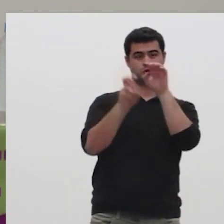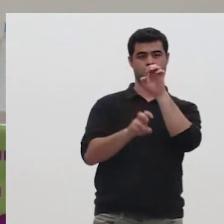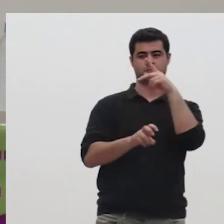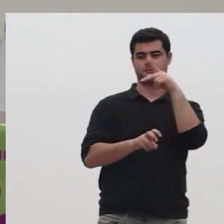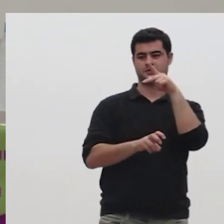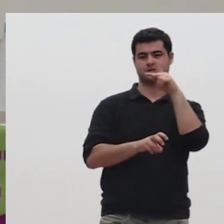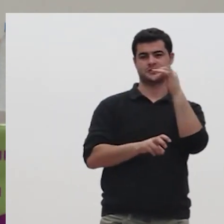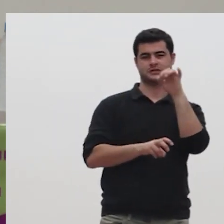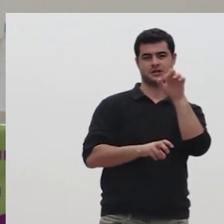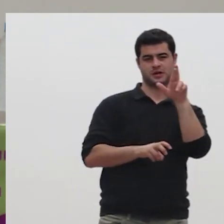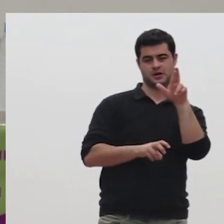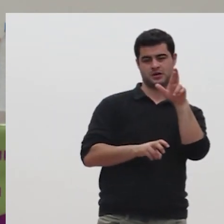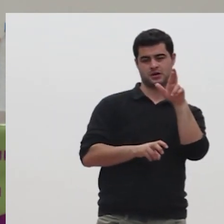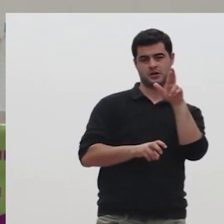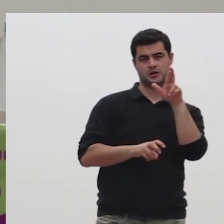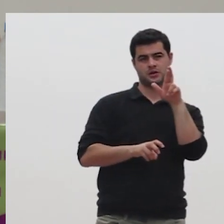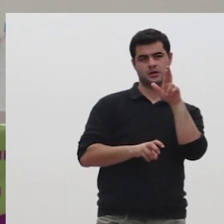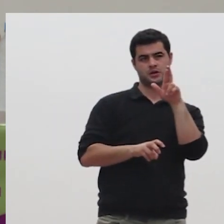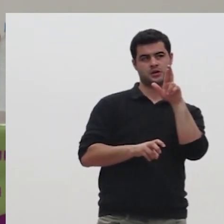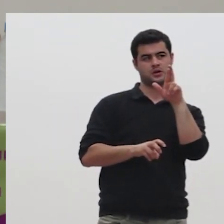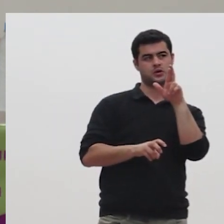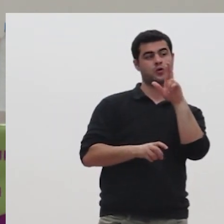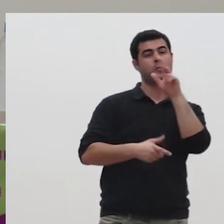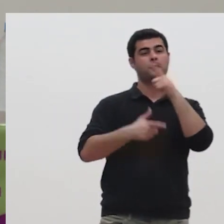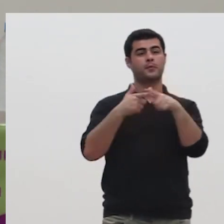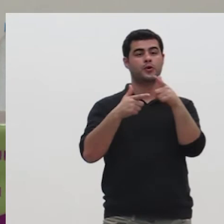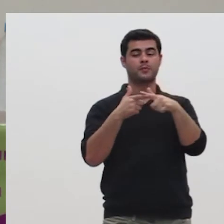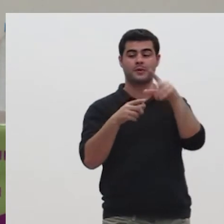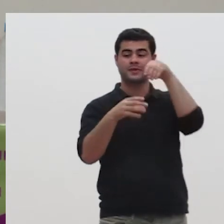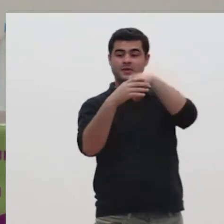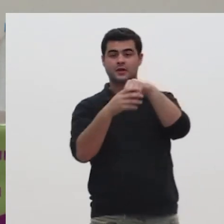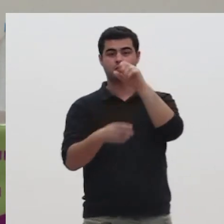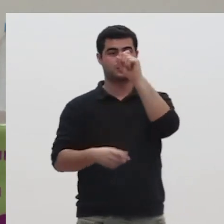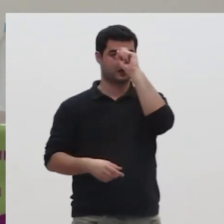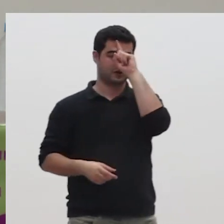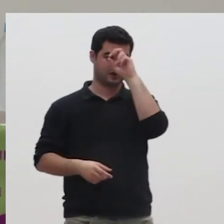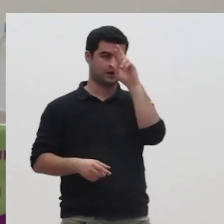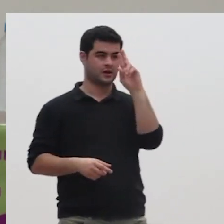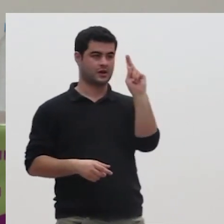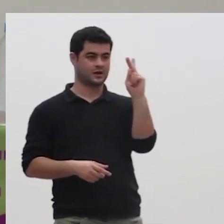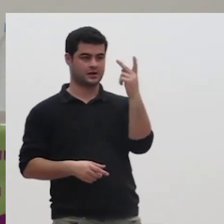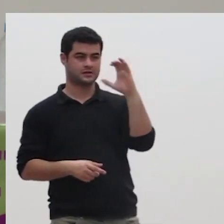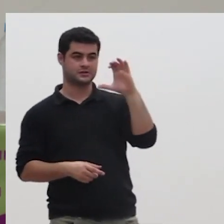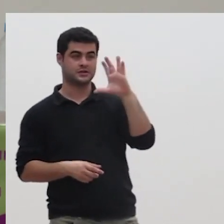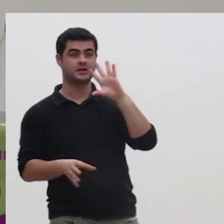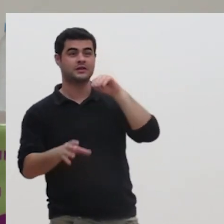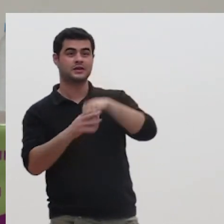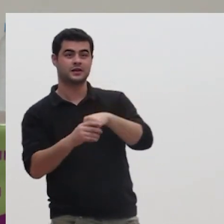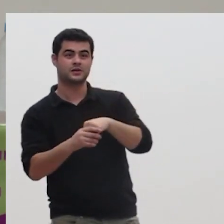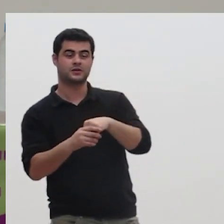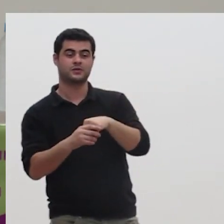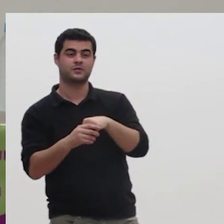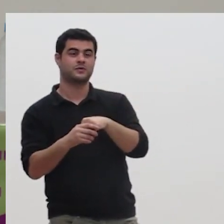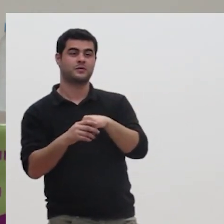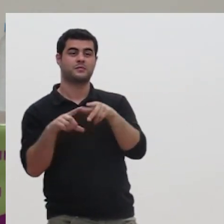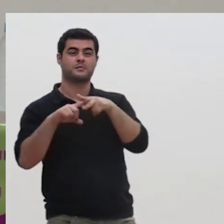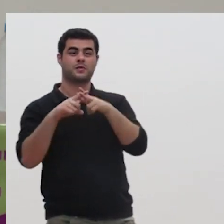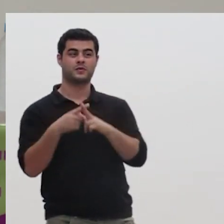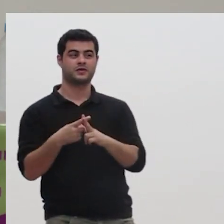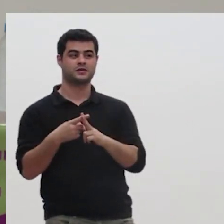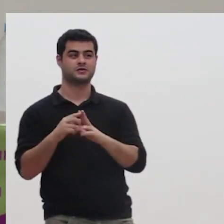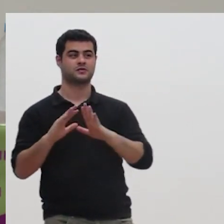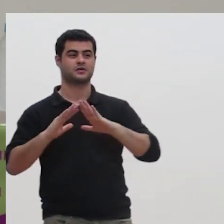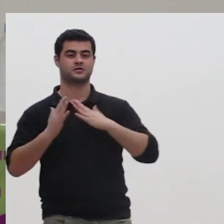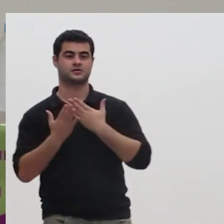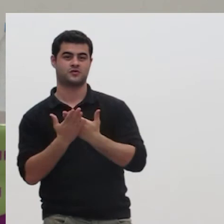os problemas do HC no que diz respeito à sua manutenção enquanto hospital-escola? Como que a gente tem que lidar